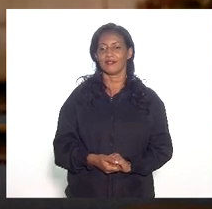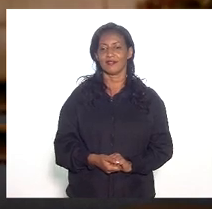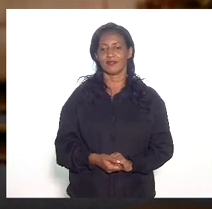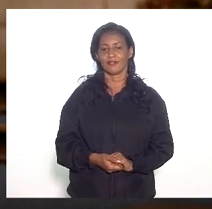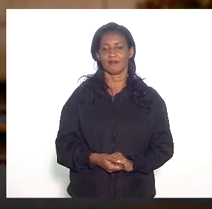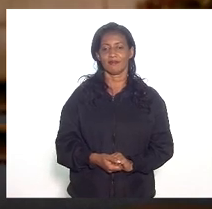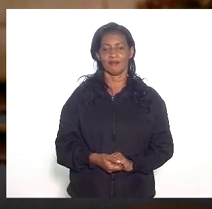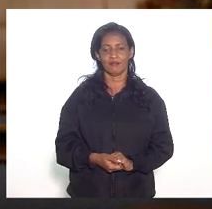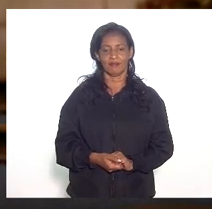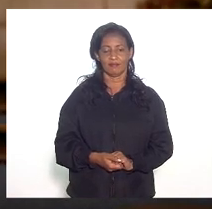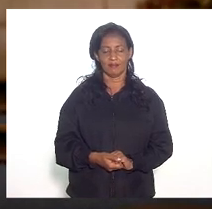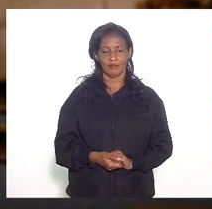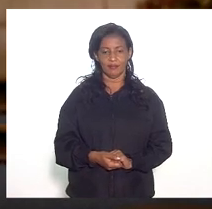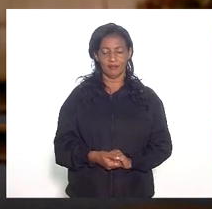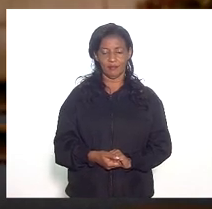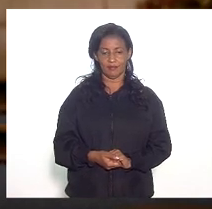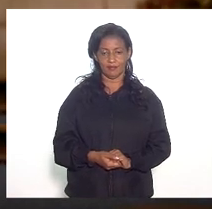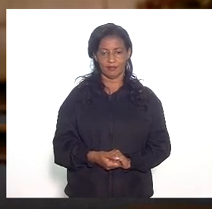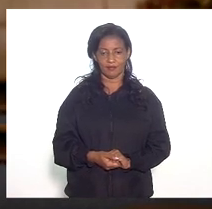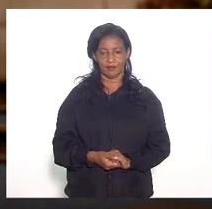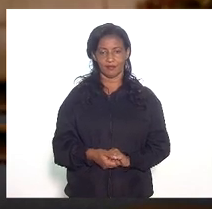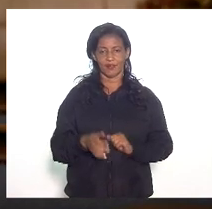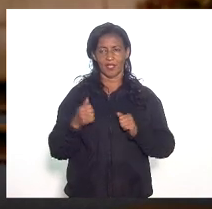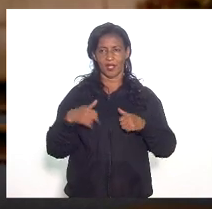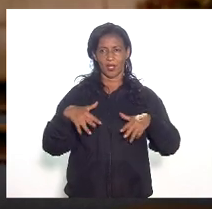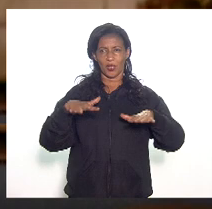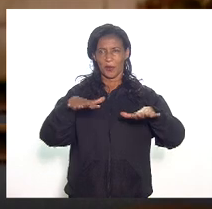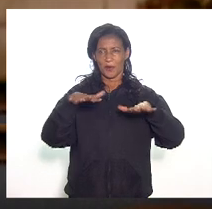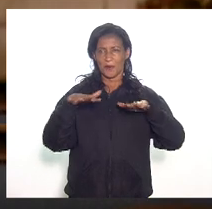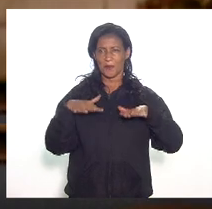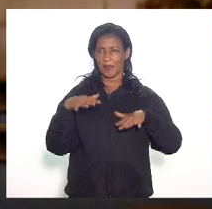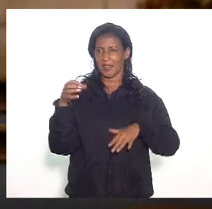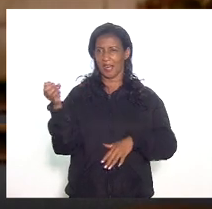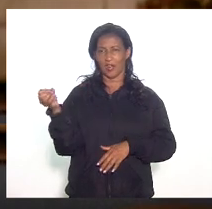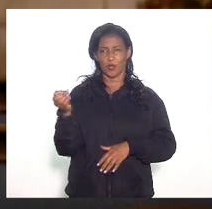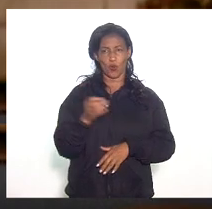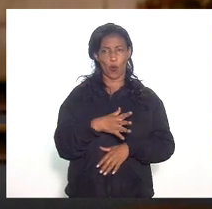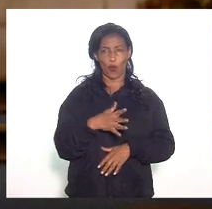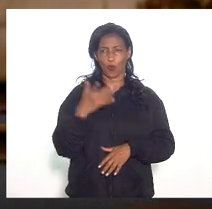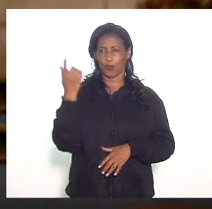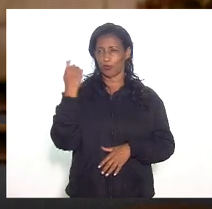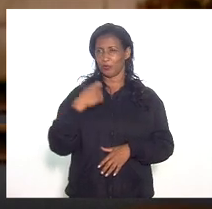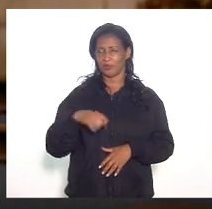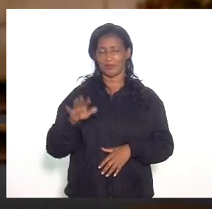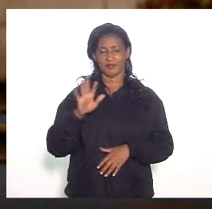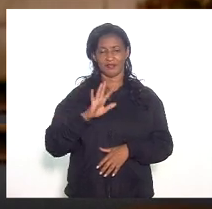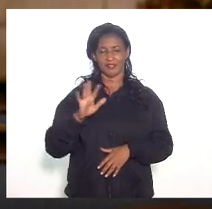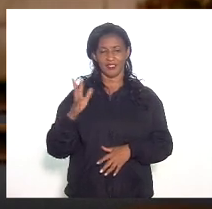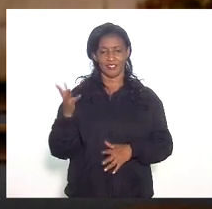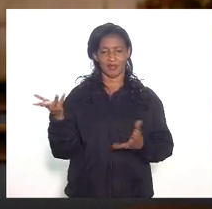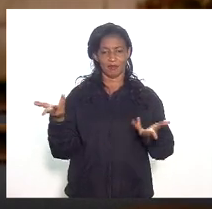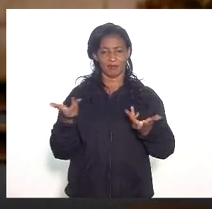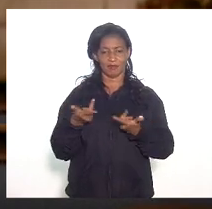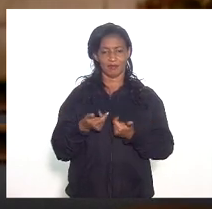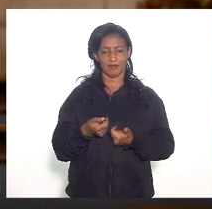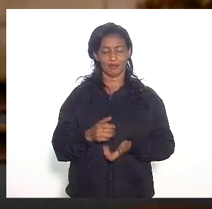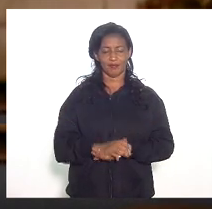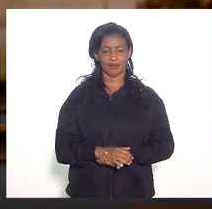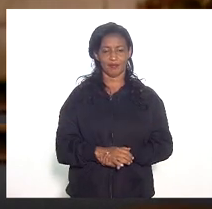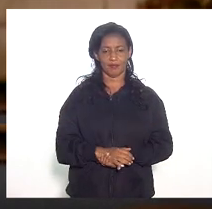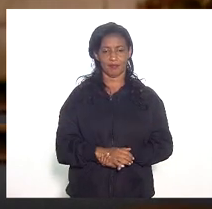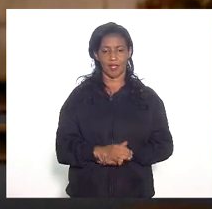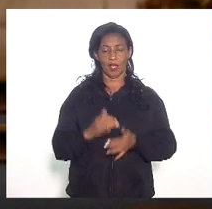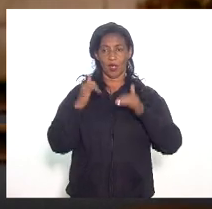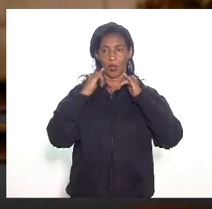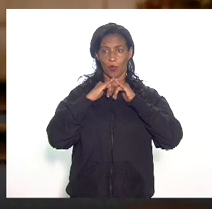no plenário novo não vamos ter mais isso né presidente vai ser maravilhoso aqui no final então olha só a presidência proclama o